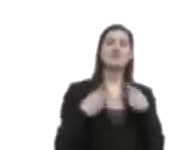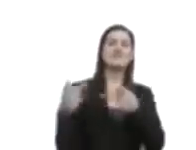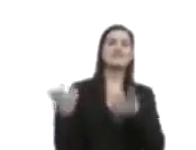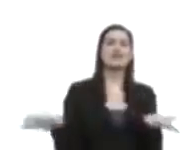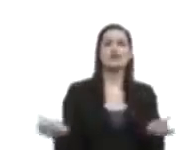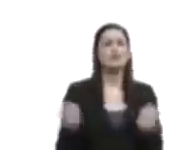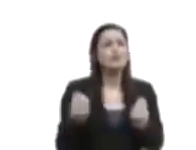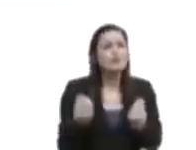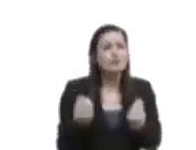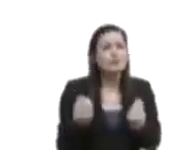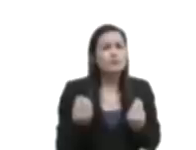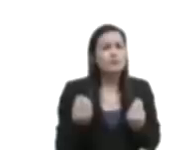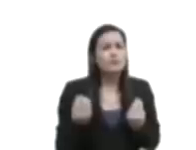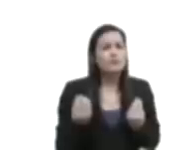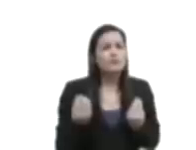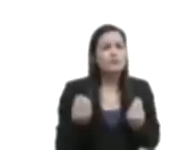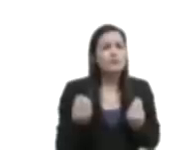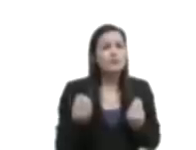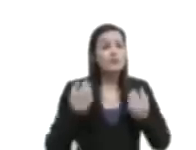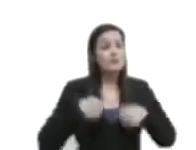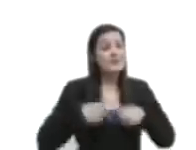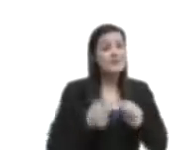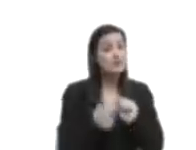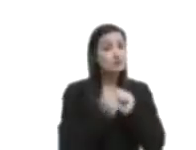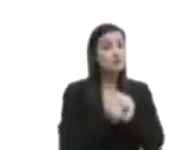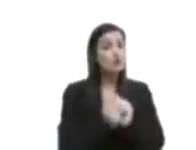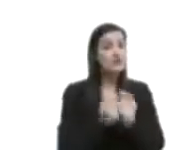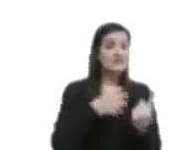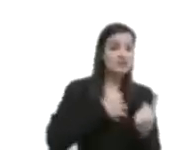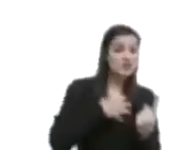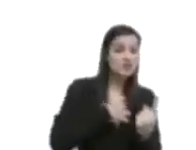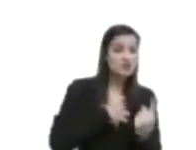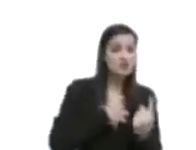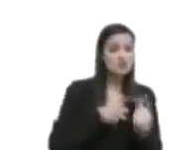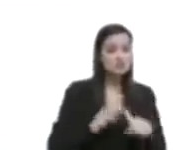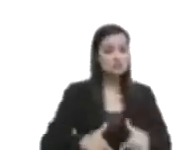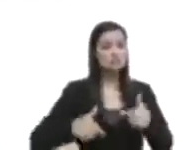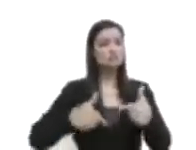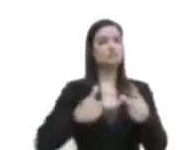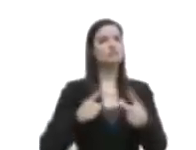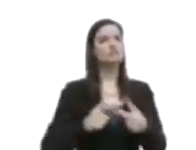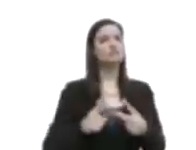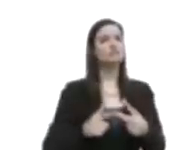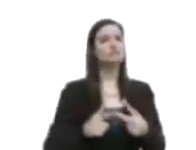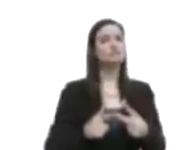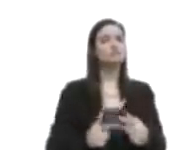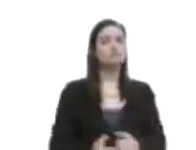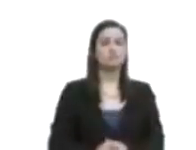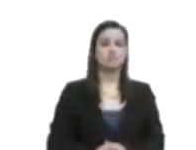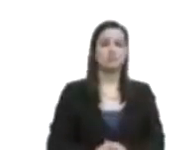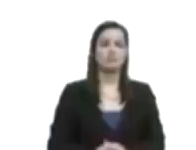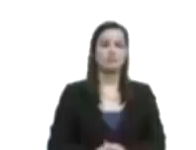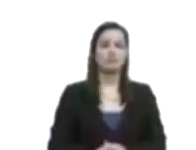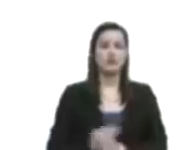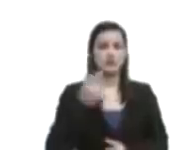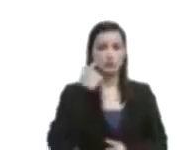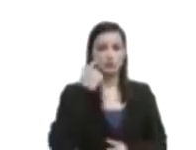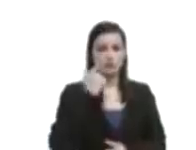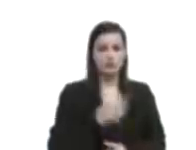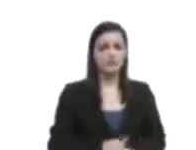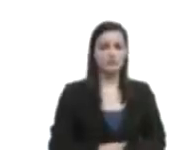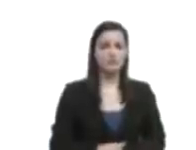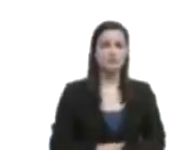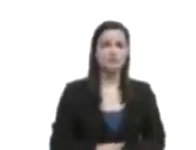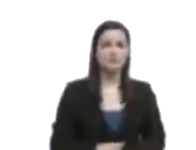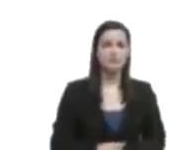um sentimento seguido de ação. Vamos ver a misericórdia manifestada em algumas situações. Primeiro, na